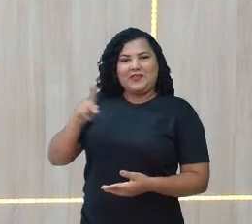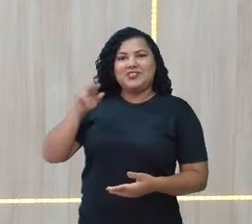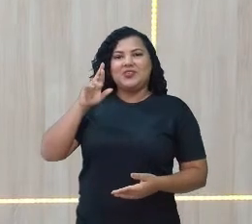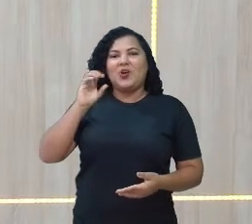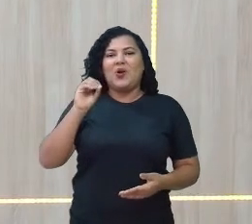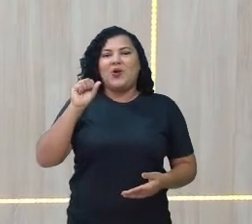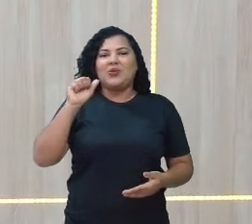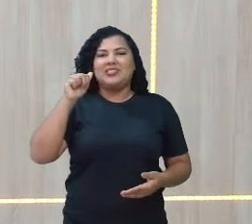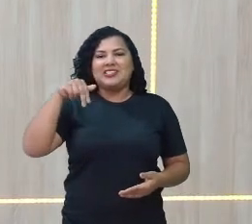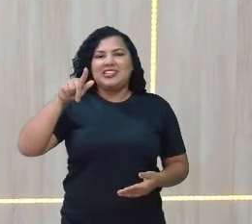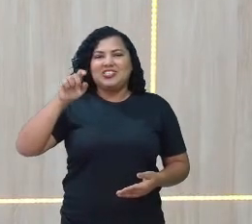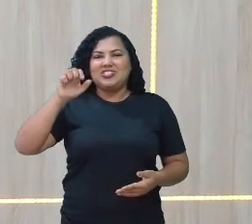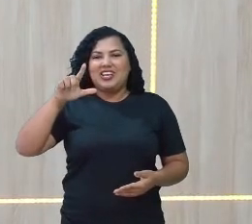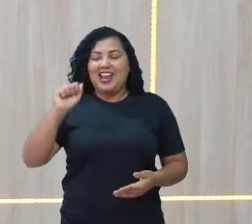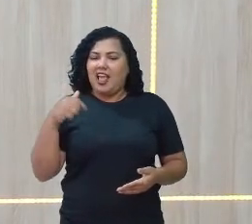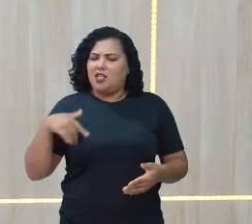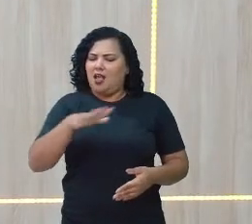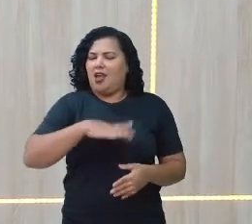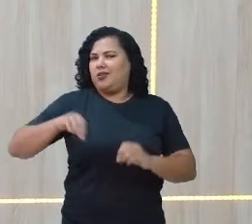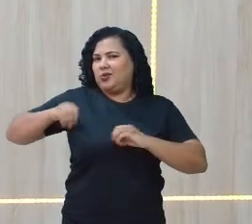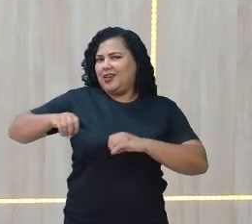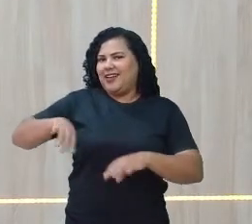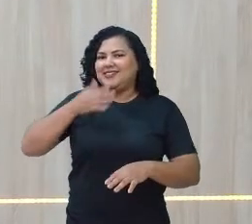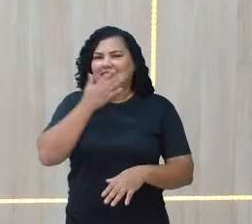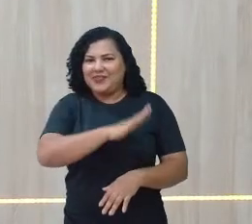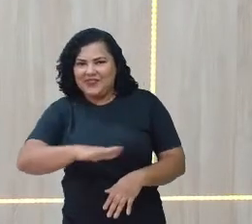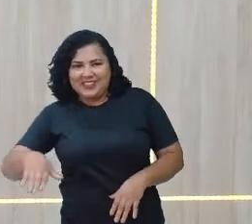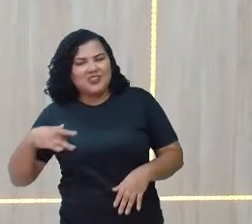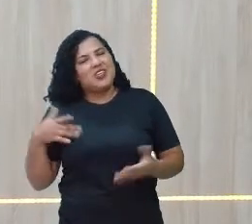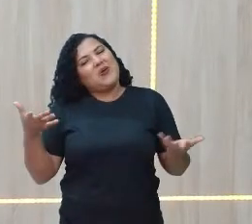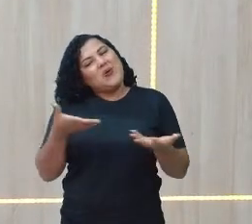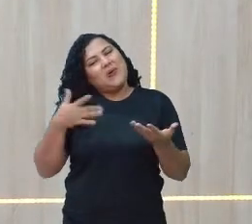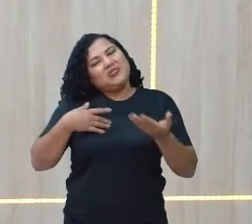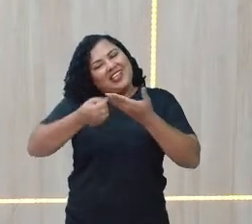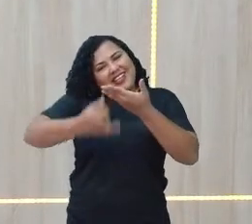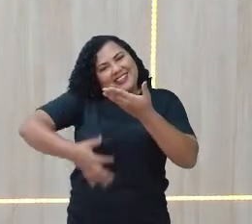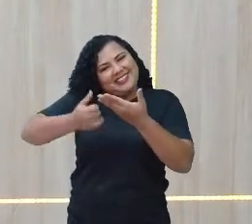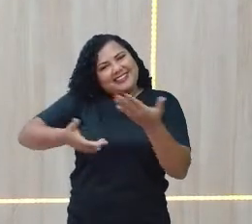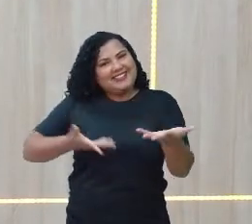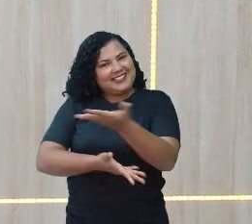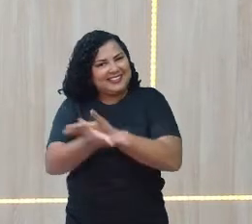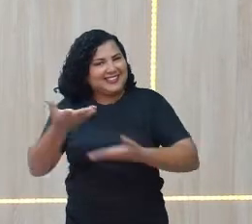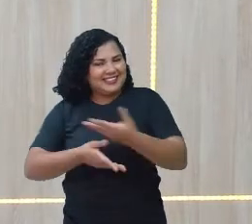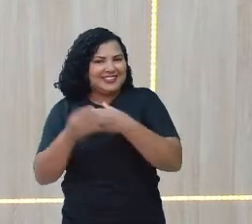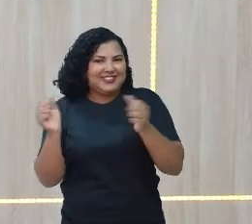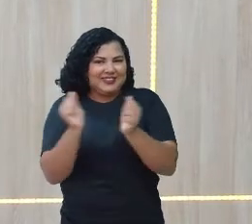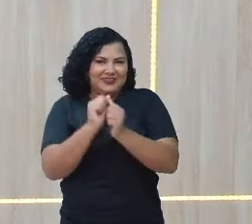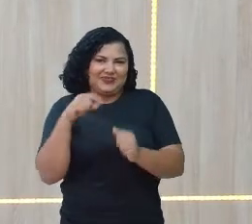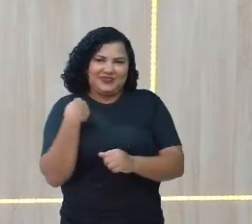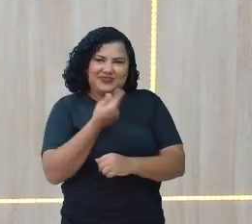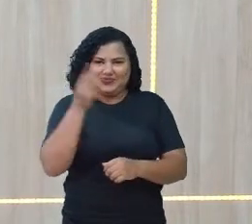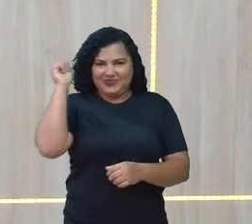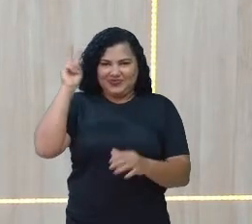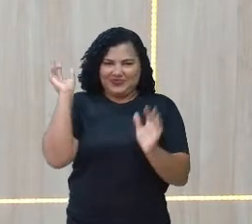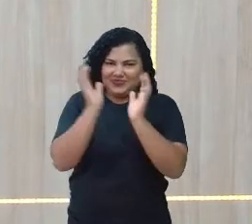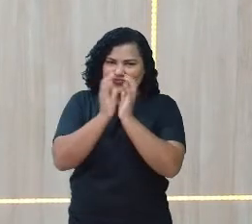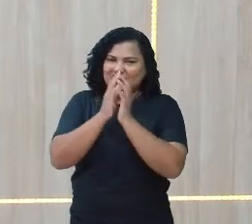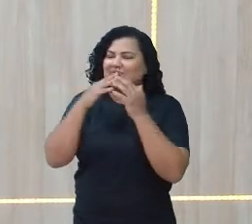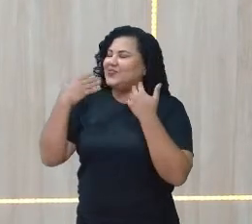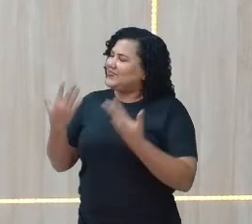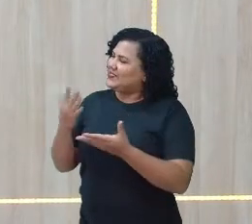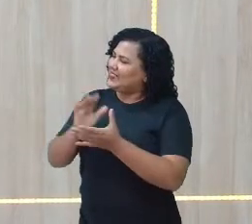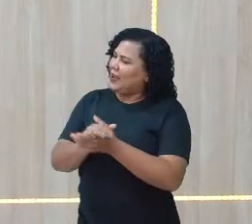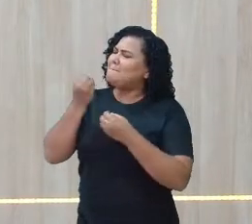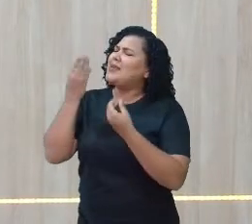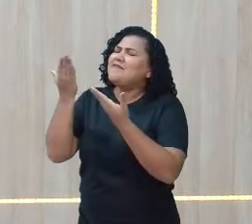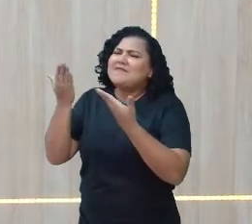né, a professora da Educação Infantil, que está aqui, né, cuidando do nosso chat, né, interagindo com a nossa aula de História do Recife. Rosângela,